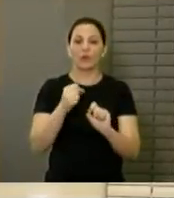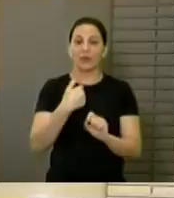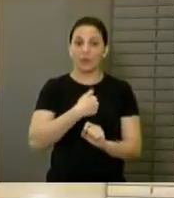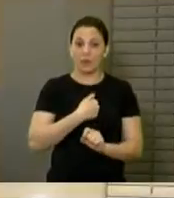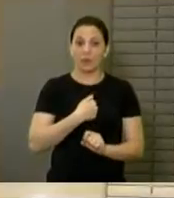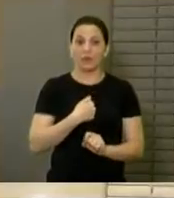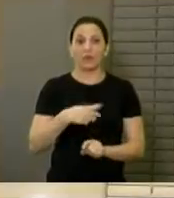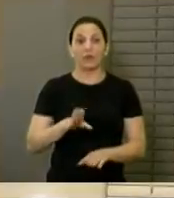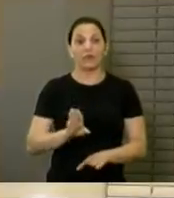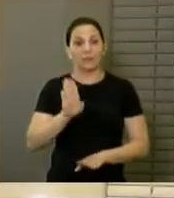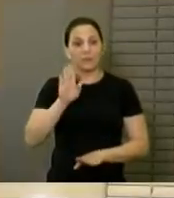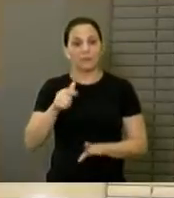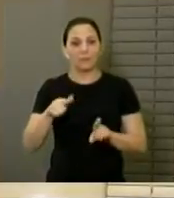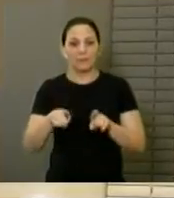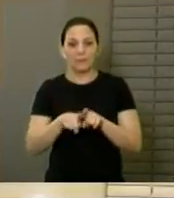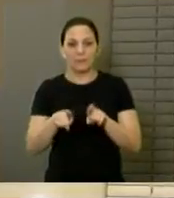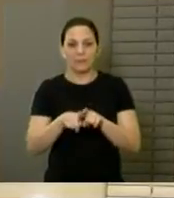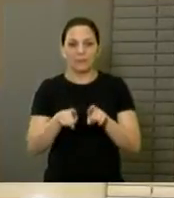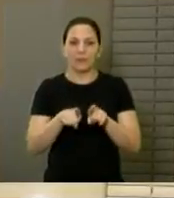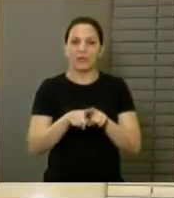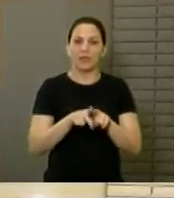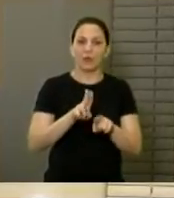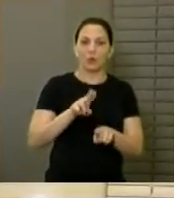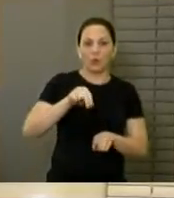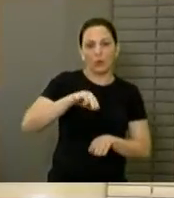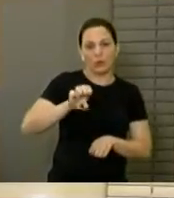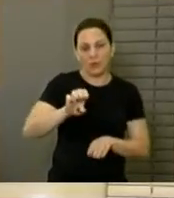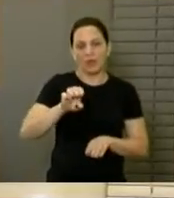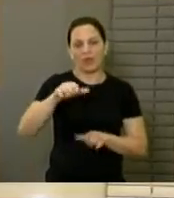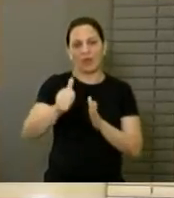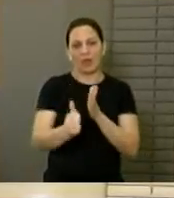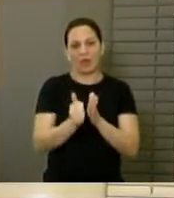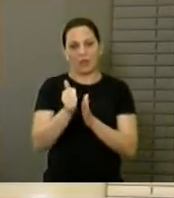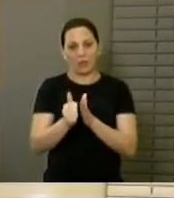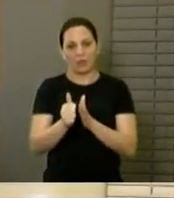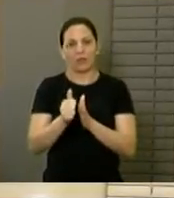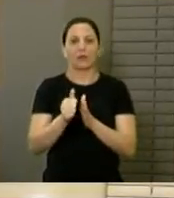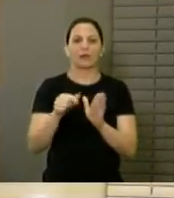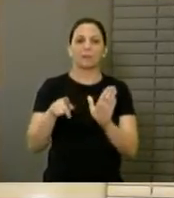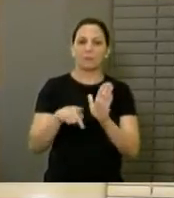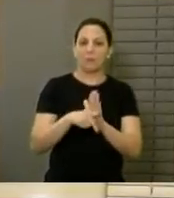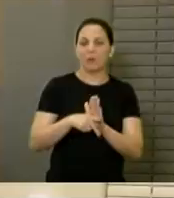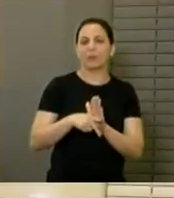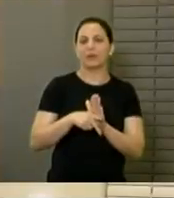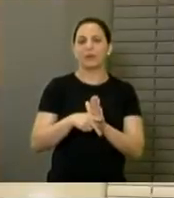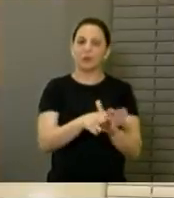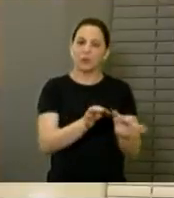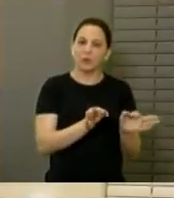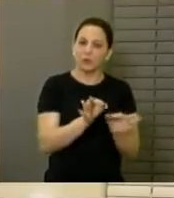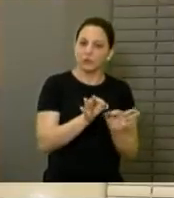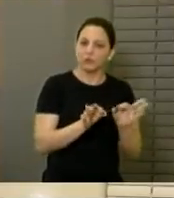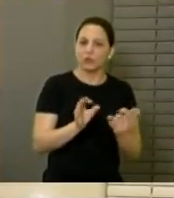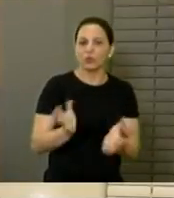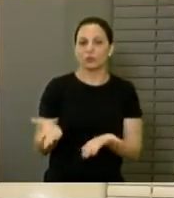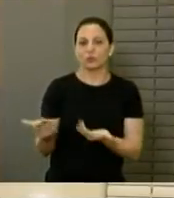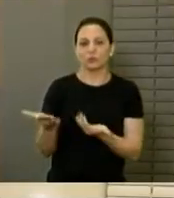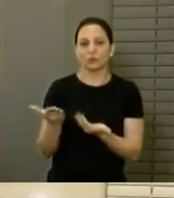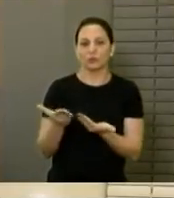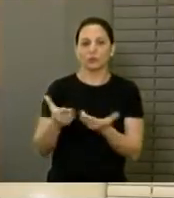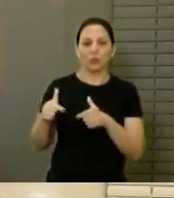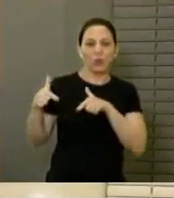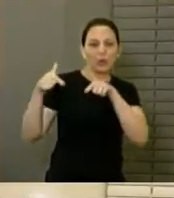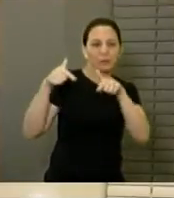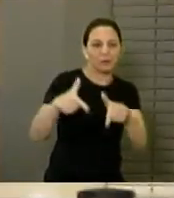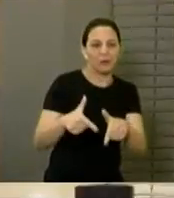Fui também presidente da União Municipal dos Estudantes aqui de Araraquara, a UMESA, momento em que organizamos a juventude para lutar contra